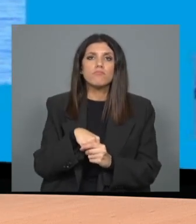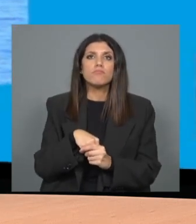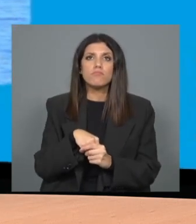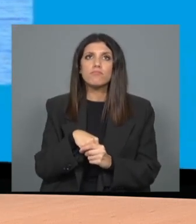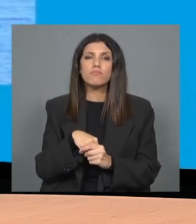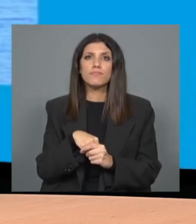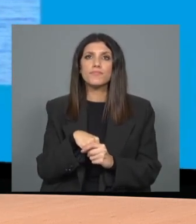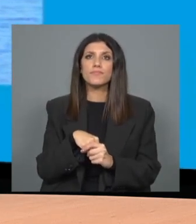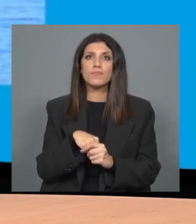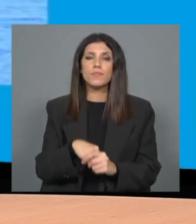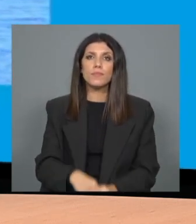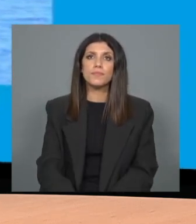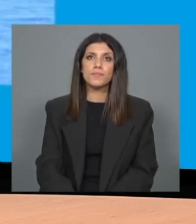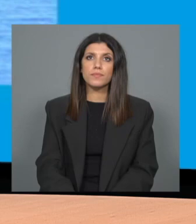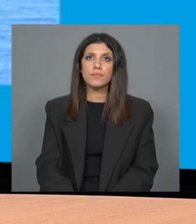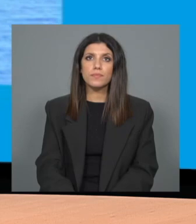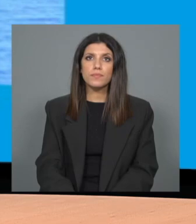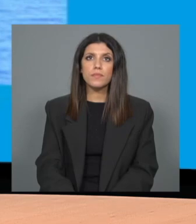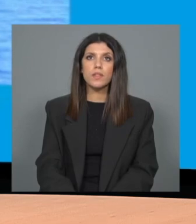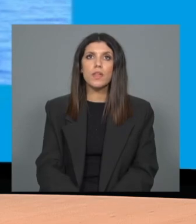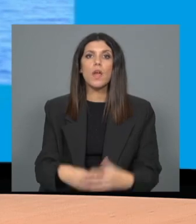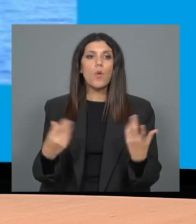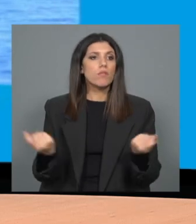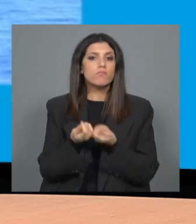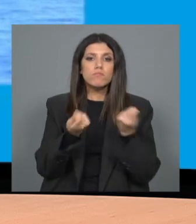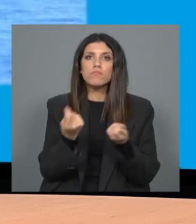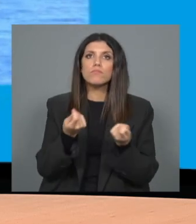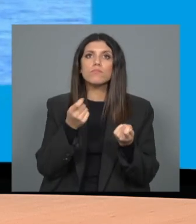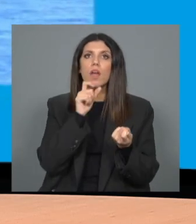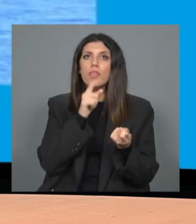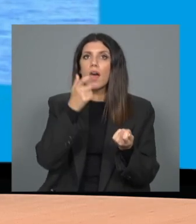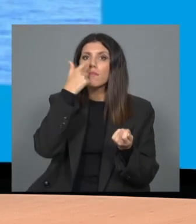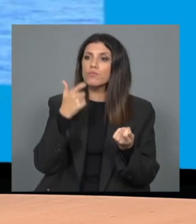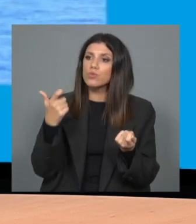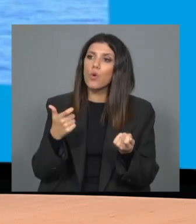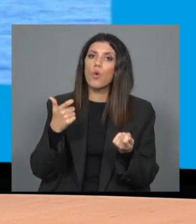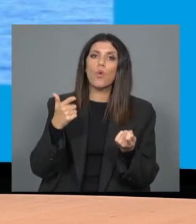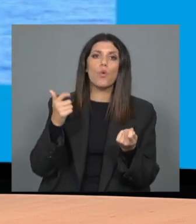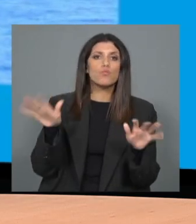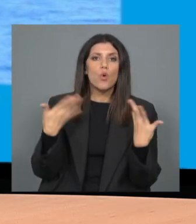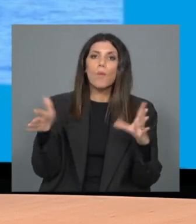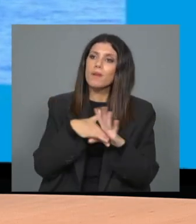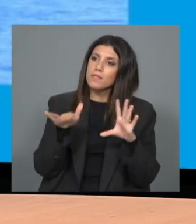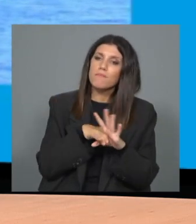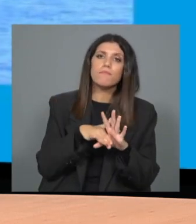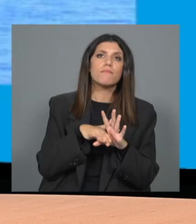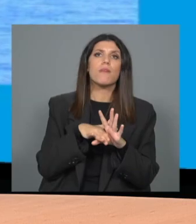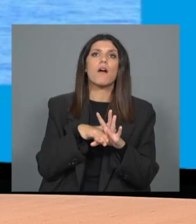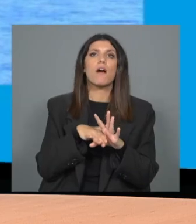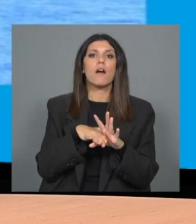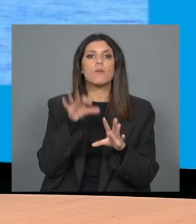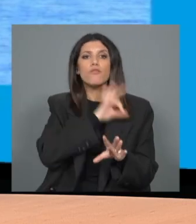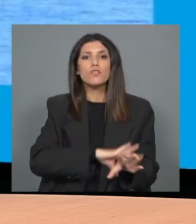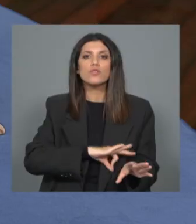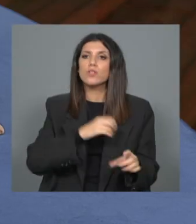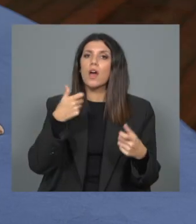género, abre mais espaço à participação objetiva e com poder de leigos, de leigas e de outro tipo de profissionais